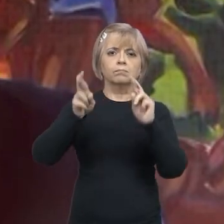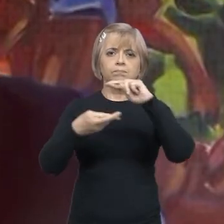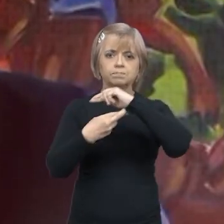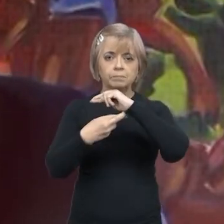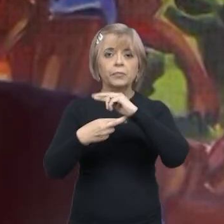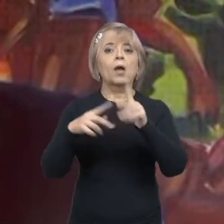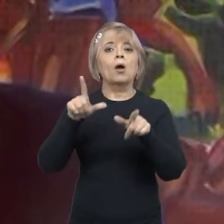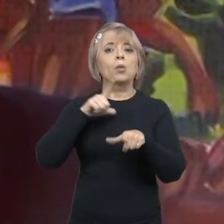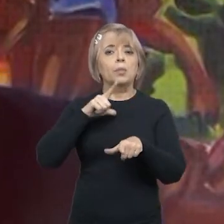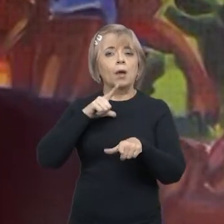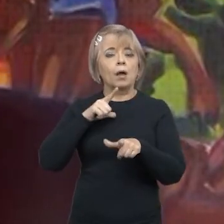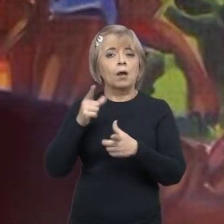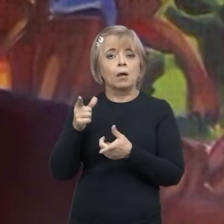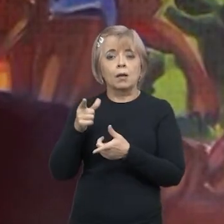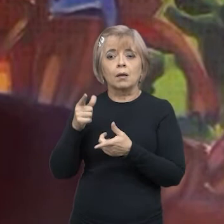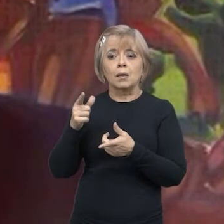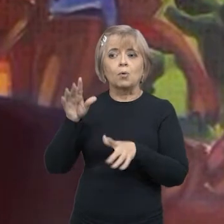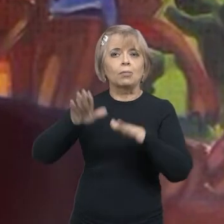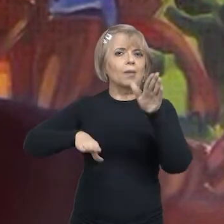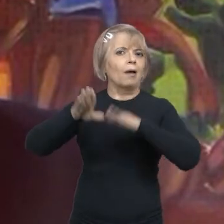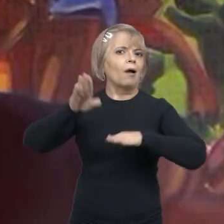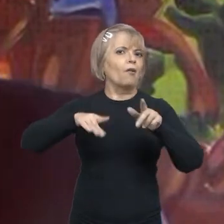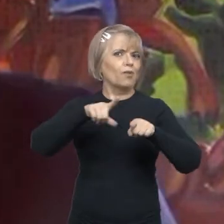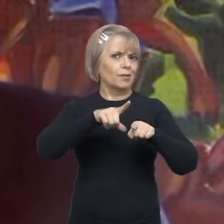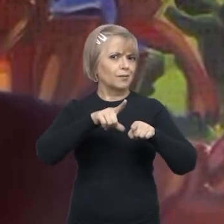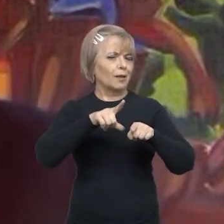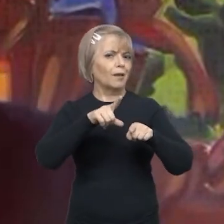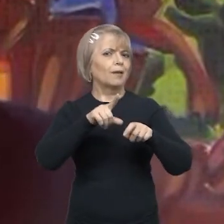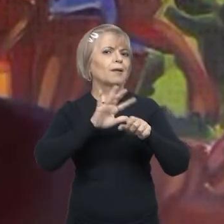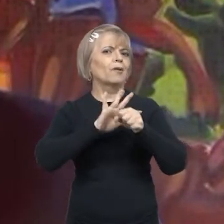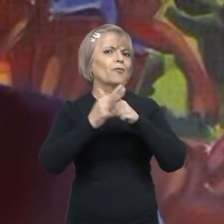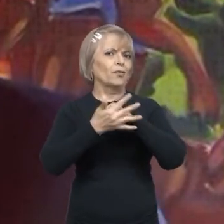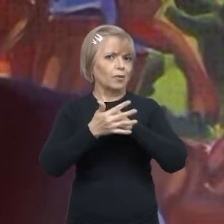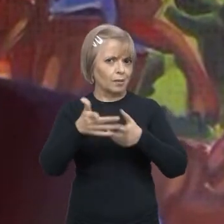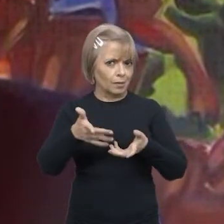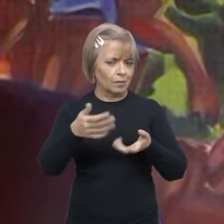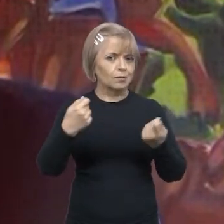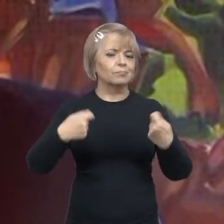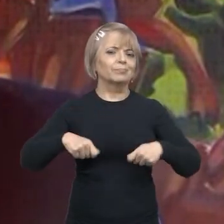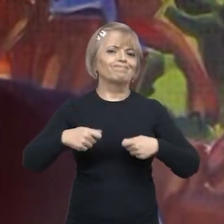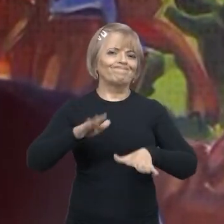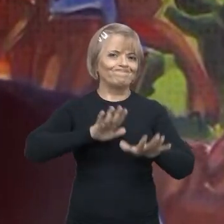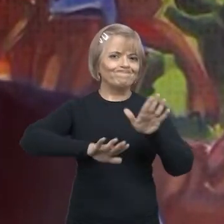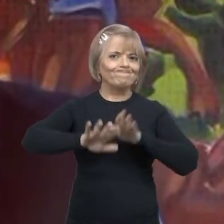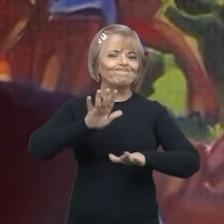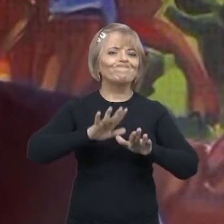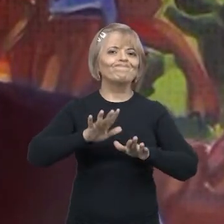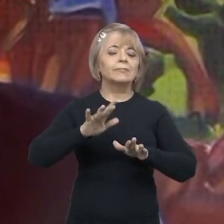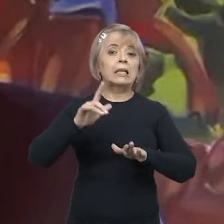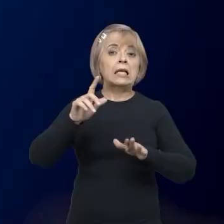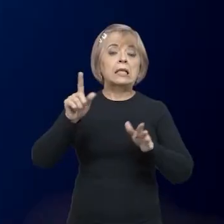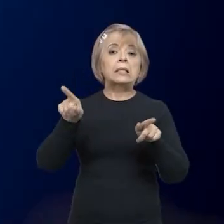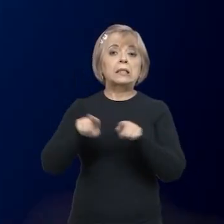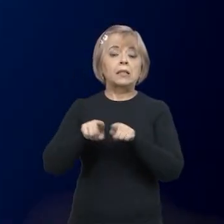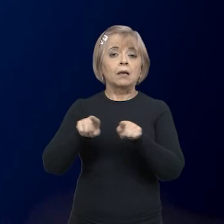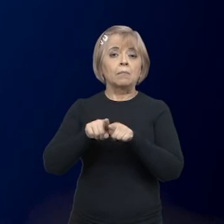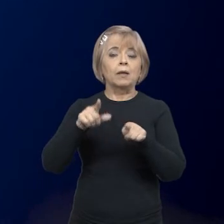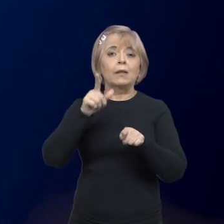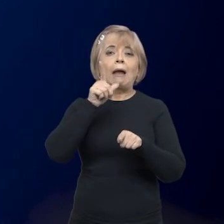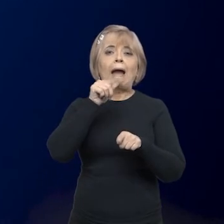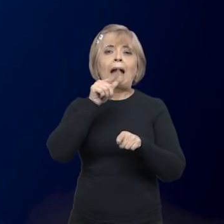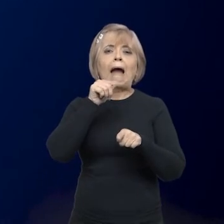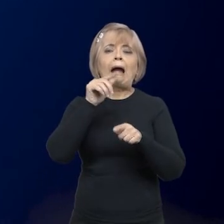materiais recicláveis poderiam estar contaminados, então houve também essa questão. Outro ponto foi o desabastecimento de água